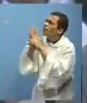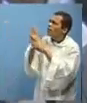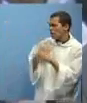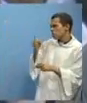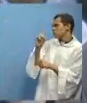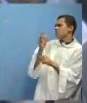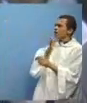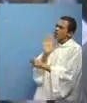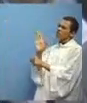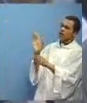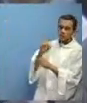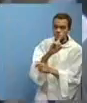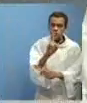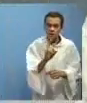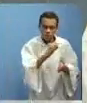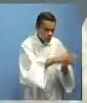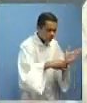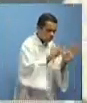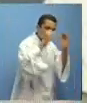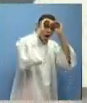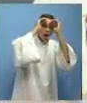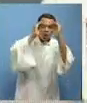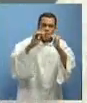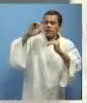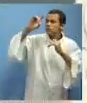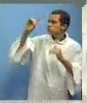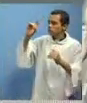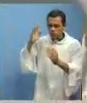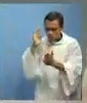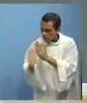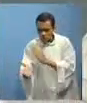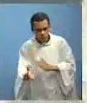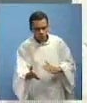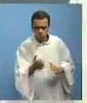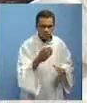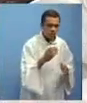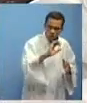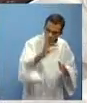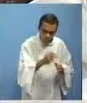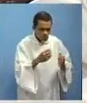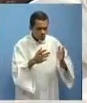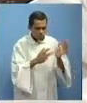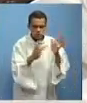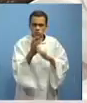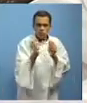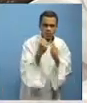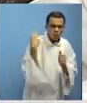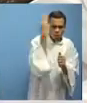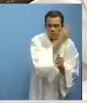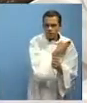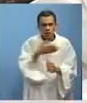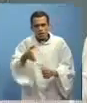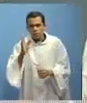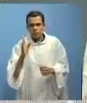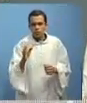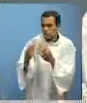família é sagrada e precisa se defender tem que ser naquela hora faça o possível e impossível não deixa o encardido governar sua